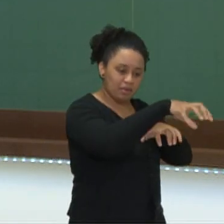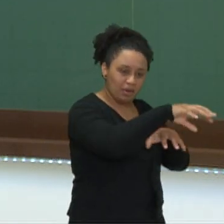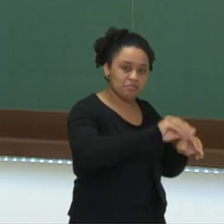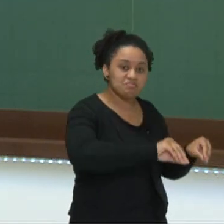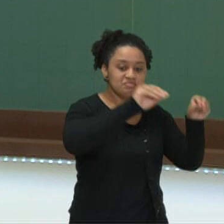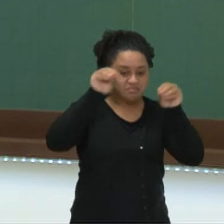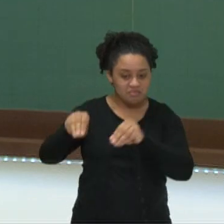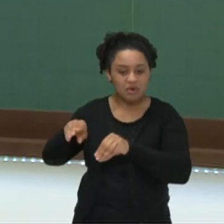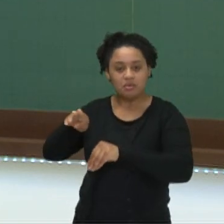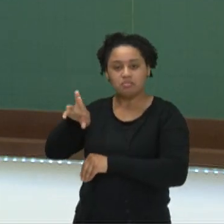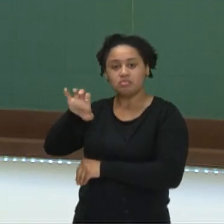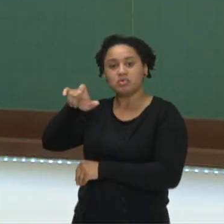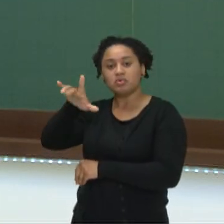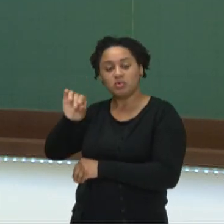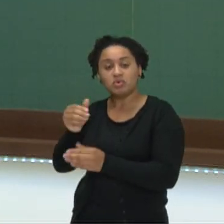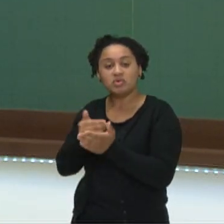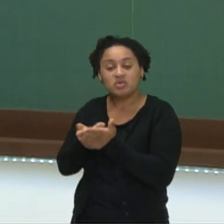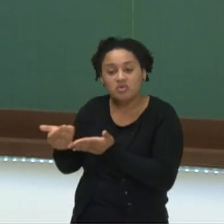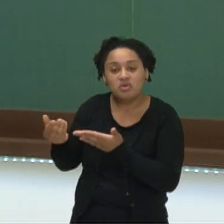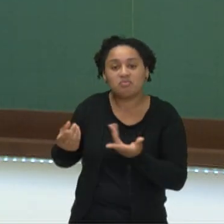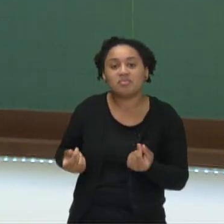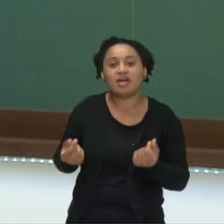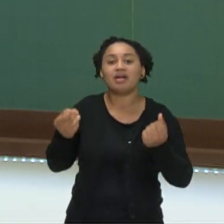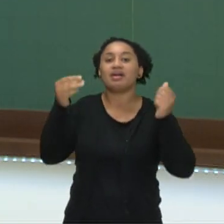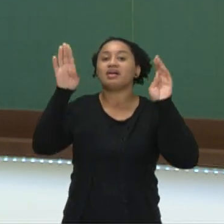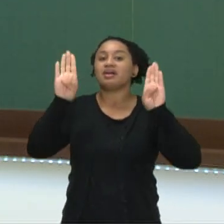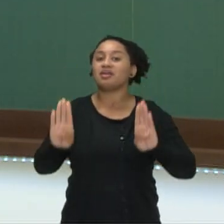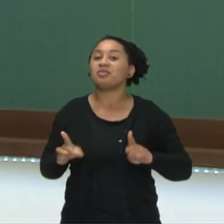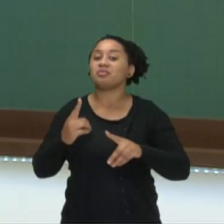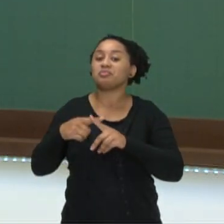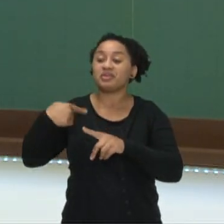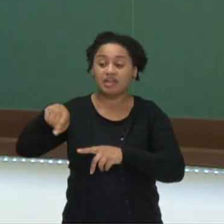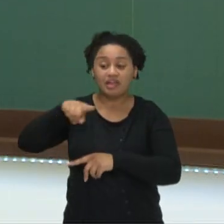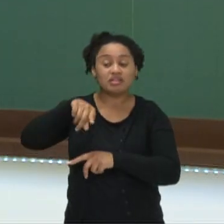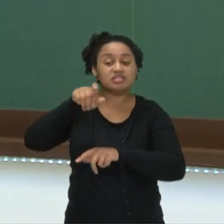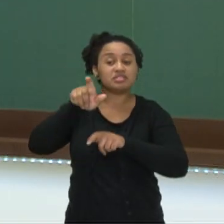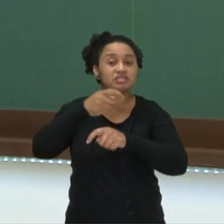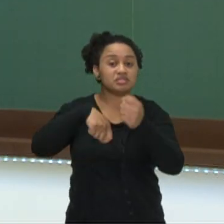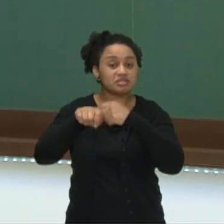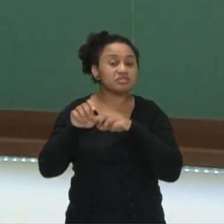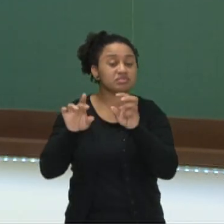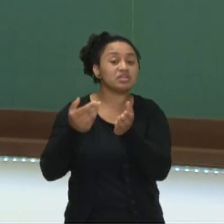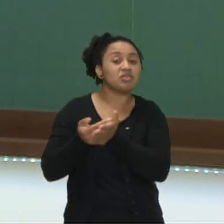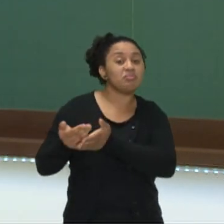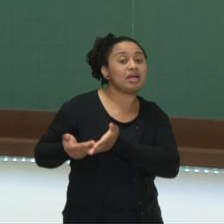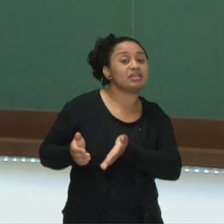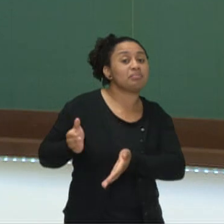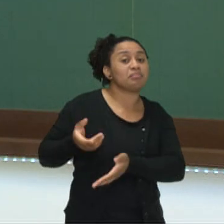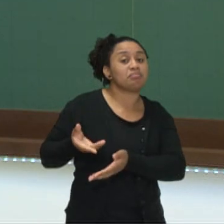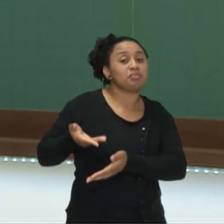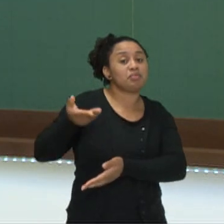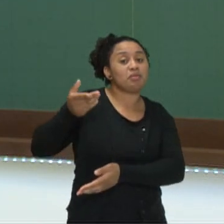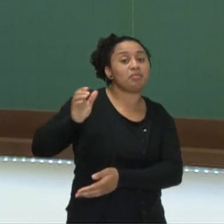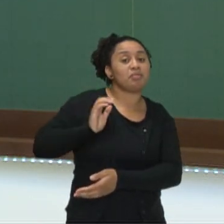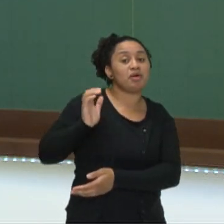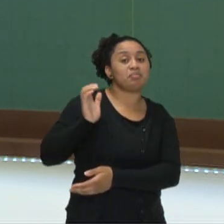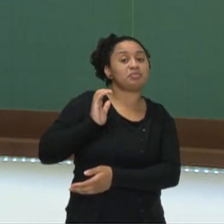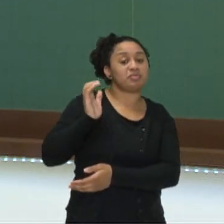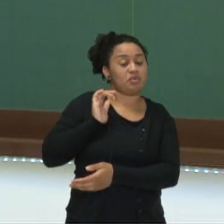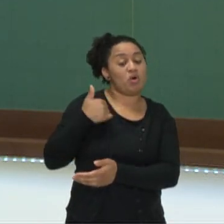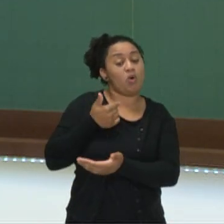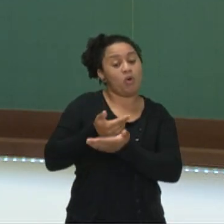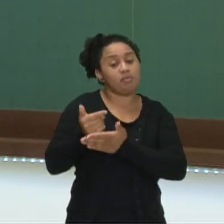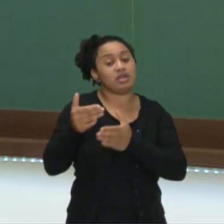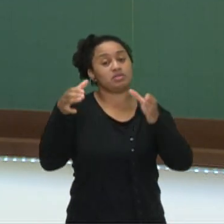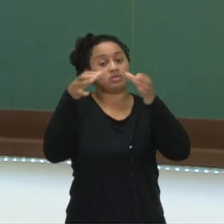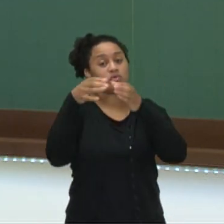a burguesia, que vai começar a se enriquecer, pessoal. E aqui a gente vai ter praticamente o surgimento de um